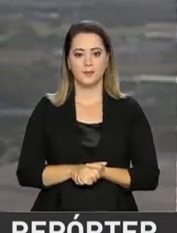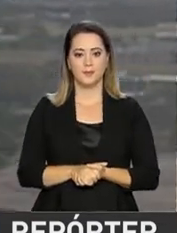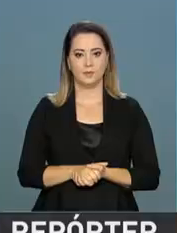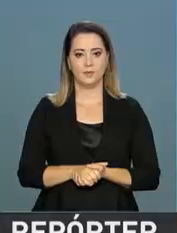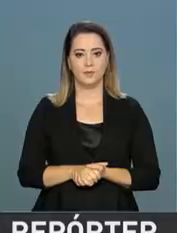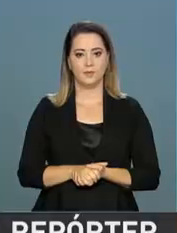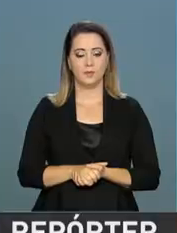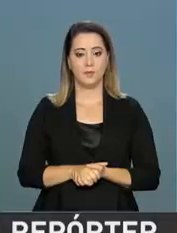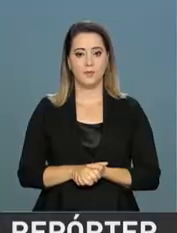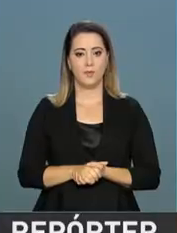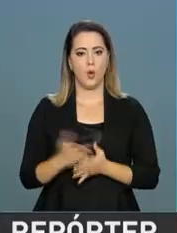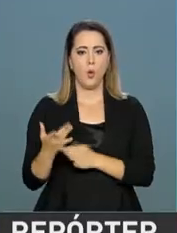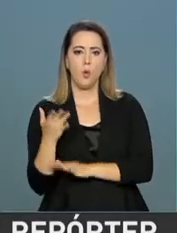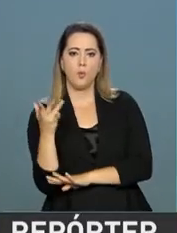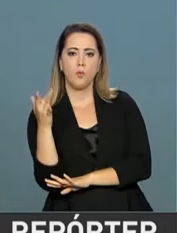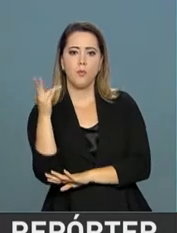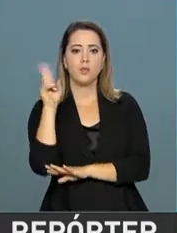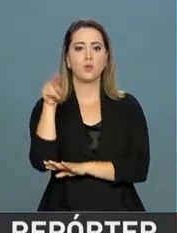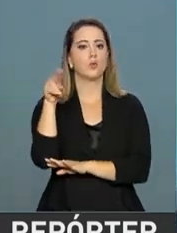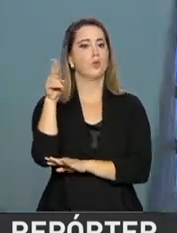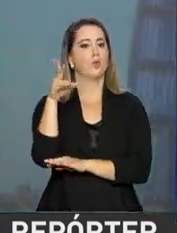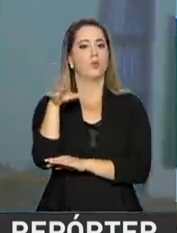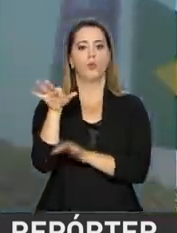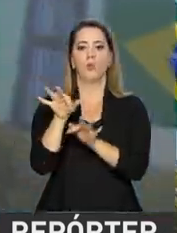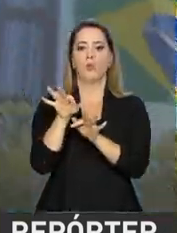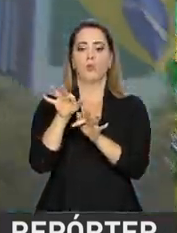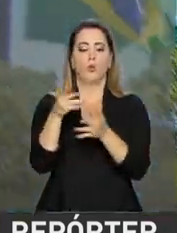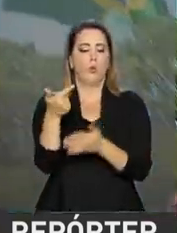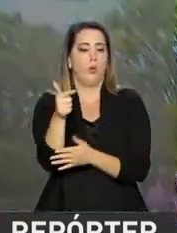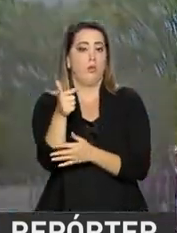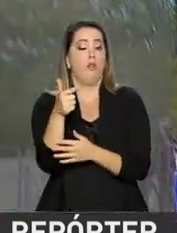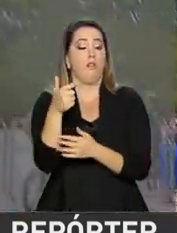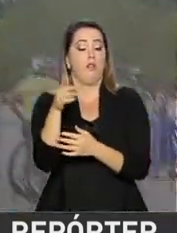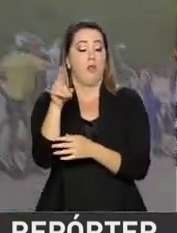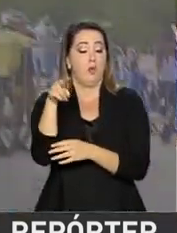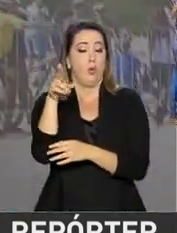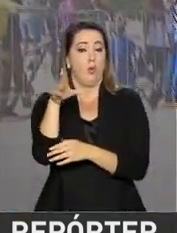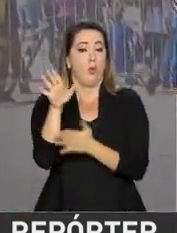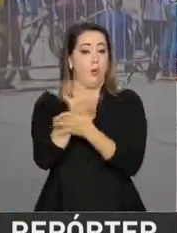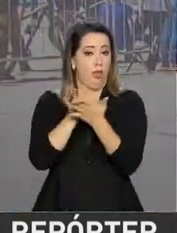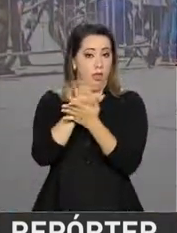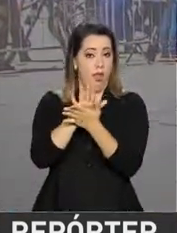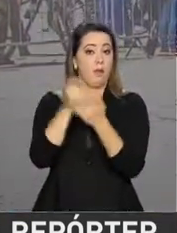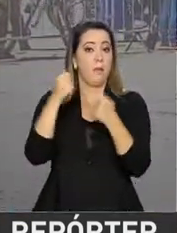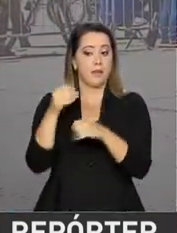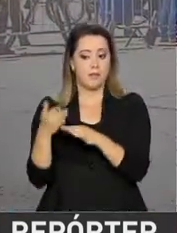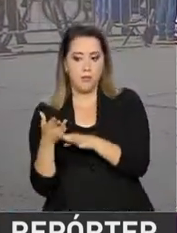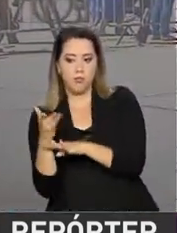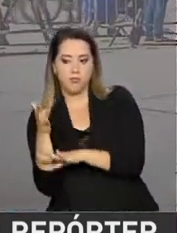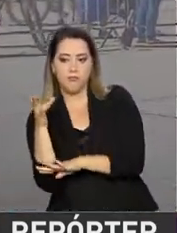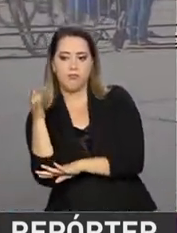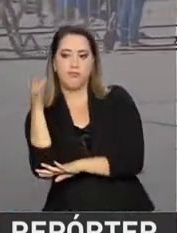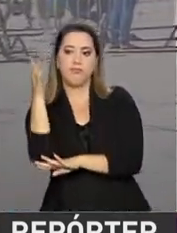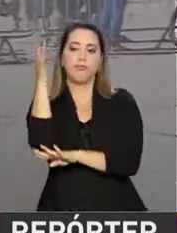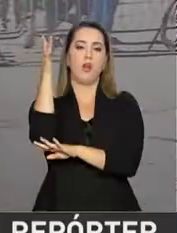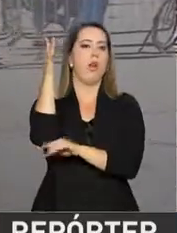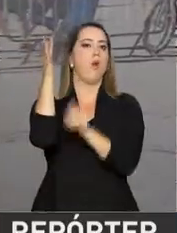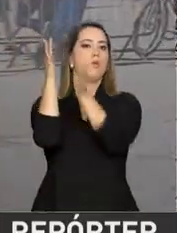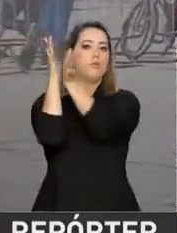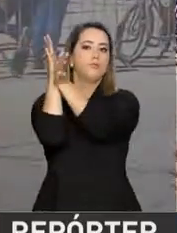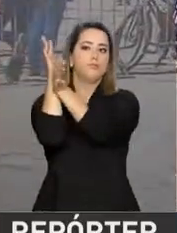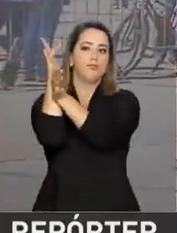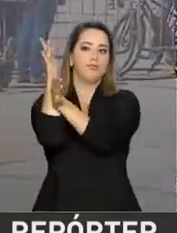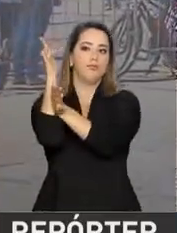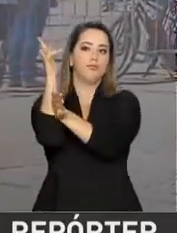o mastro nunca pode ficar vazio por isso a antiga bandeira só desce depois que a nova chega ao topo é uma forma simbólica de